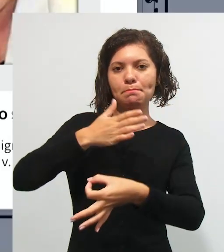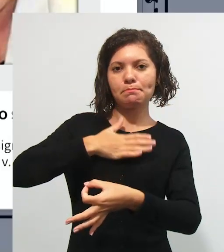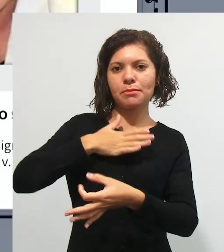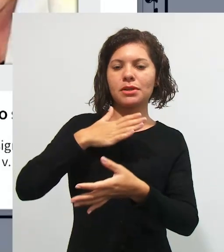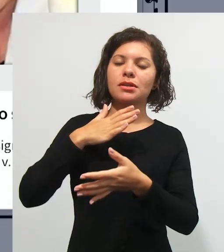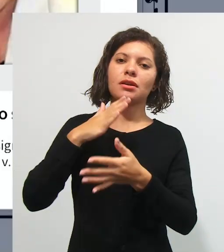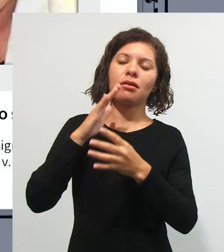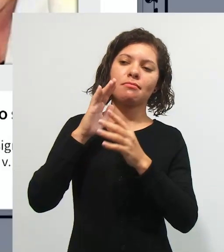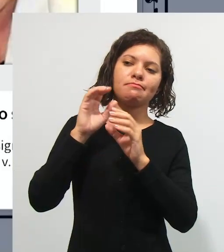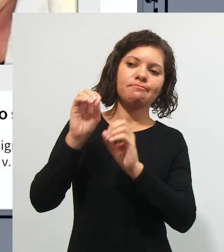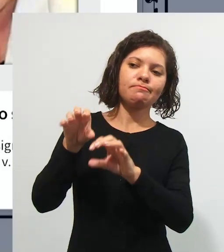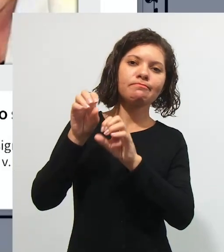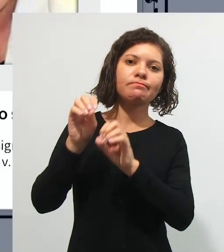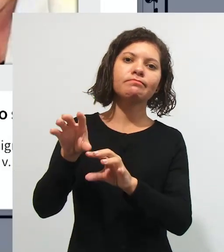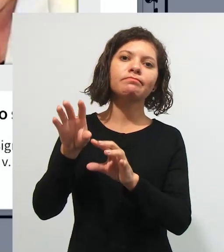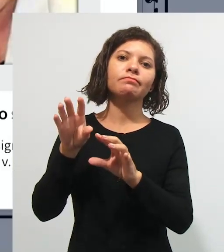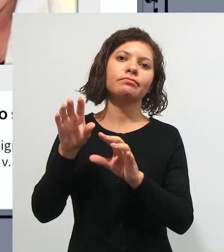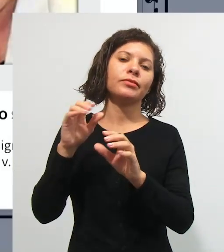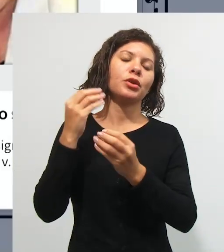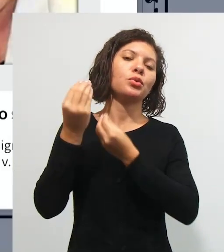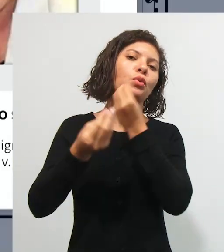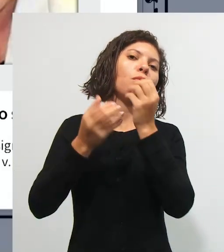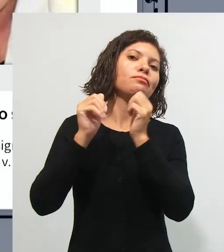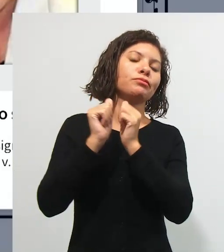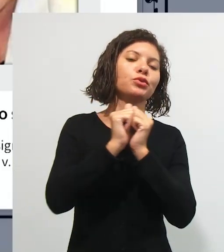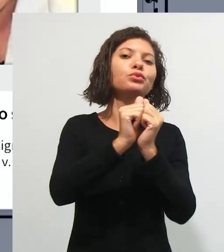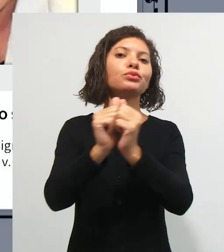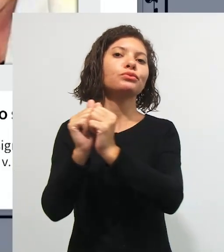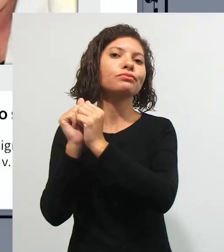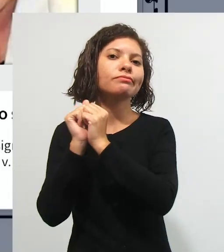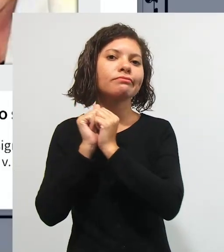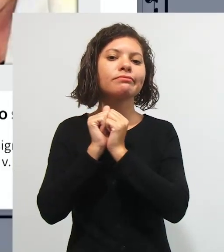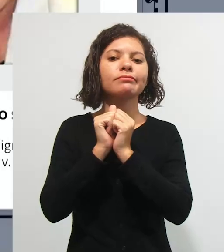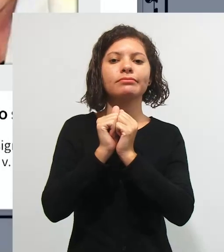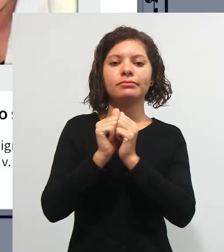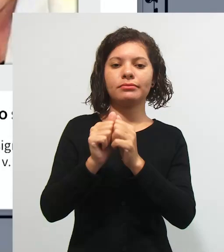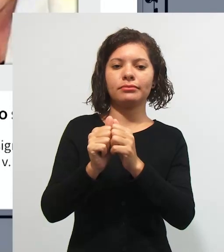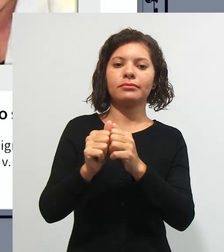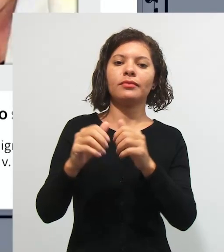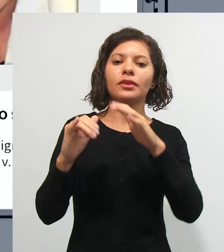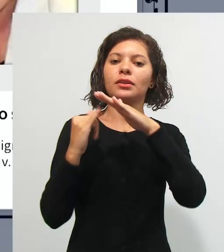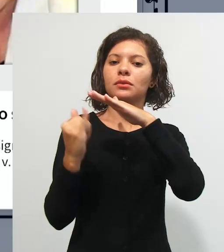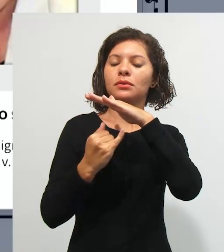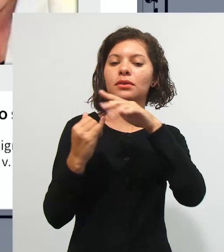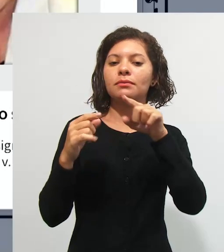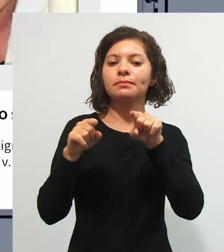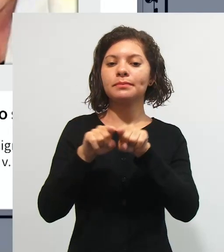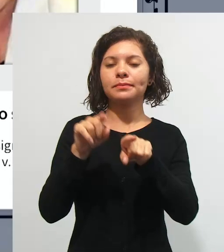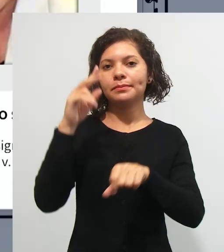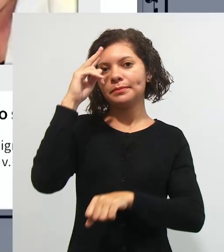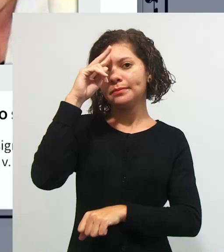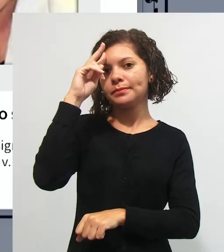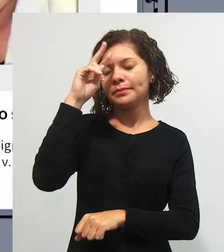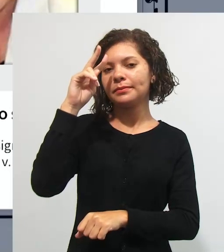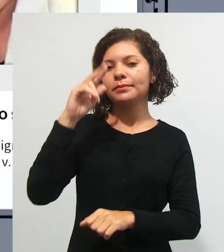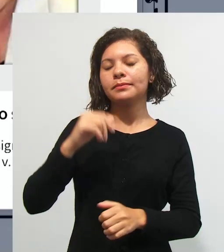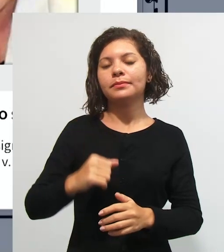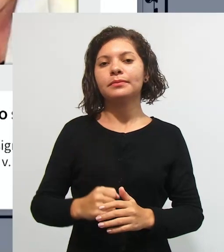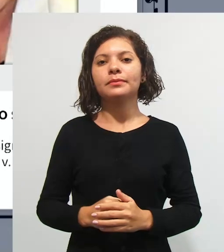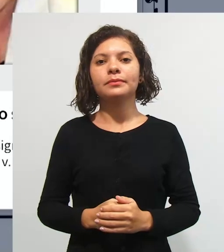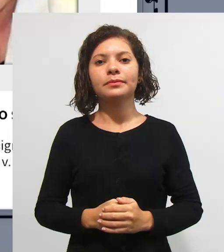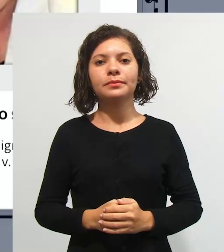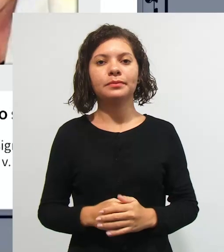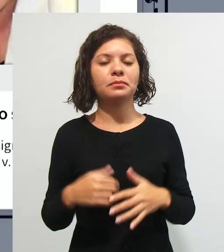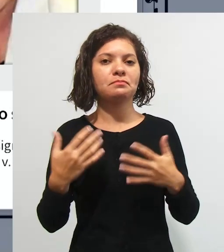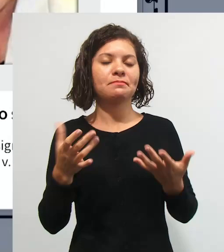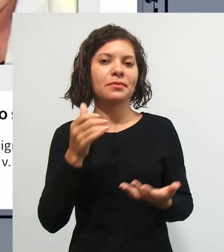dimensão coletiva e contextualizada, institucional e historicamente. Então, a Selminha, quando fala,